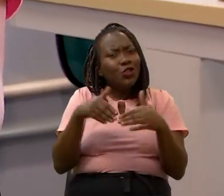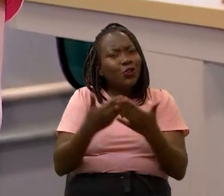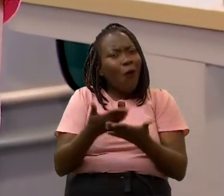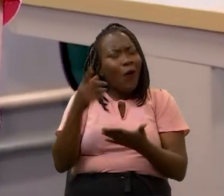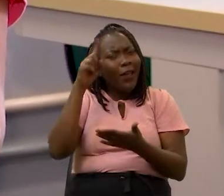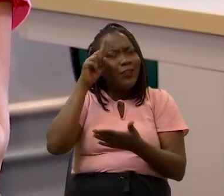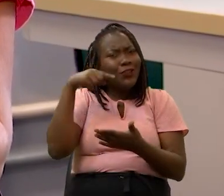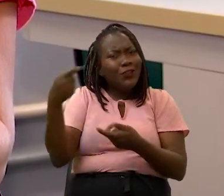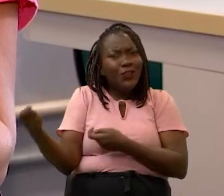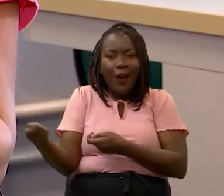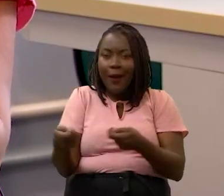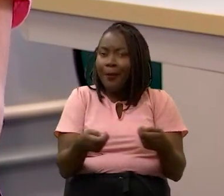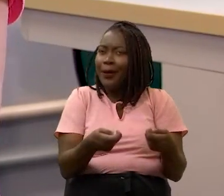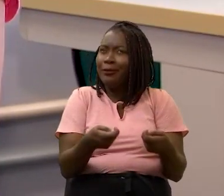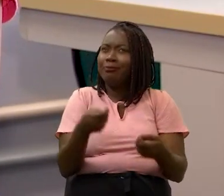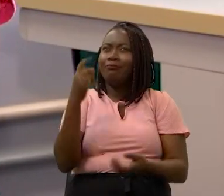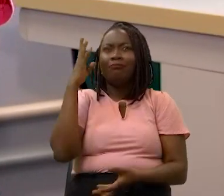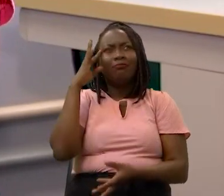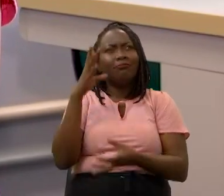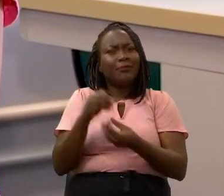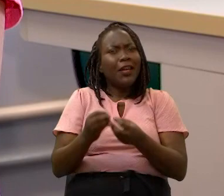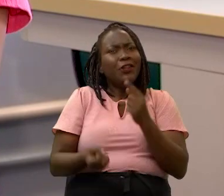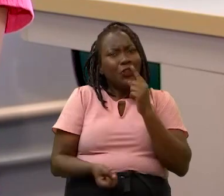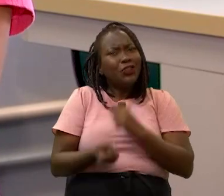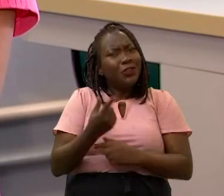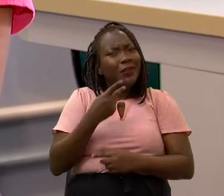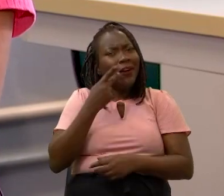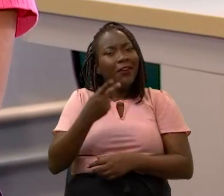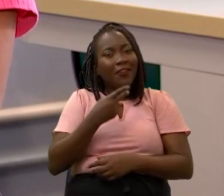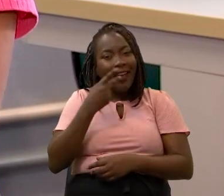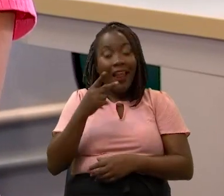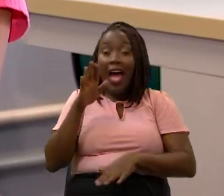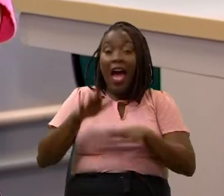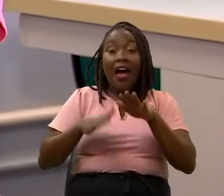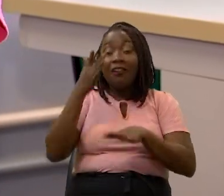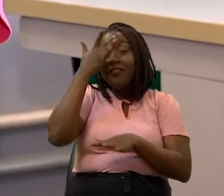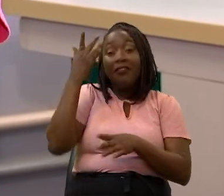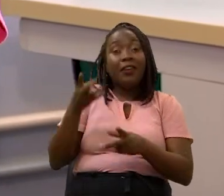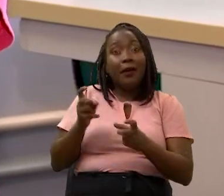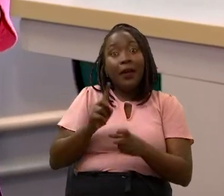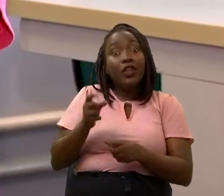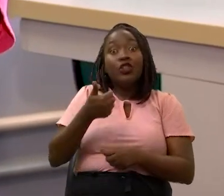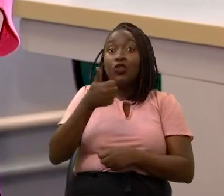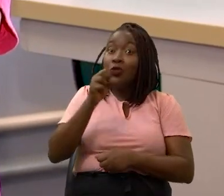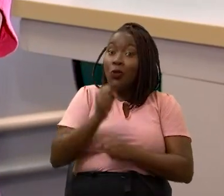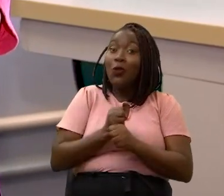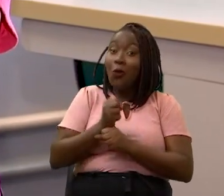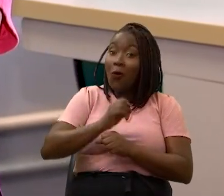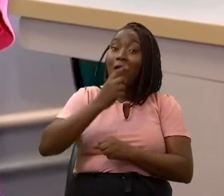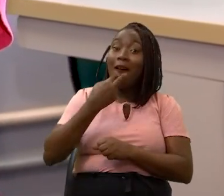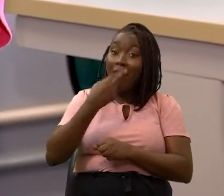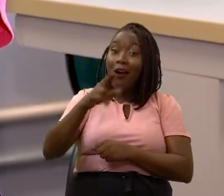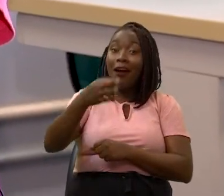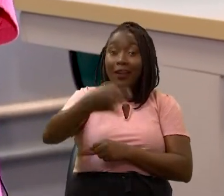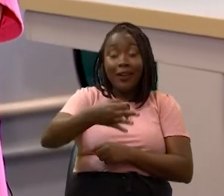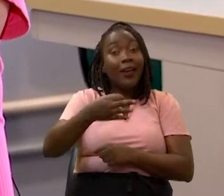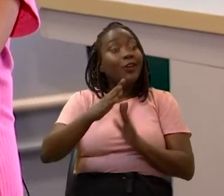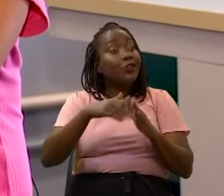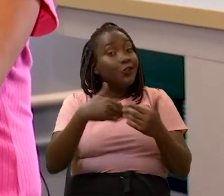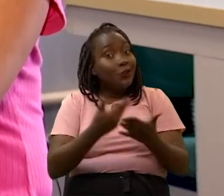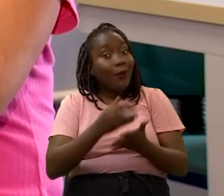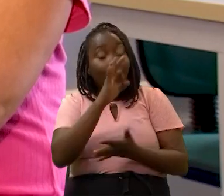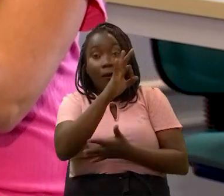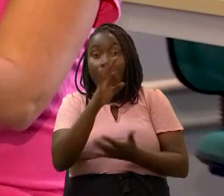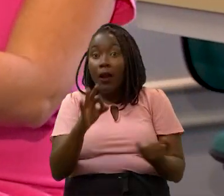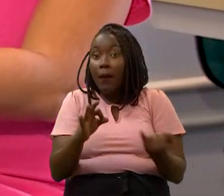escola diariamente, seria um pouco estranho falar que... Às vezes não cai a ficha das pessoas, né? 18 anos, isso mesmo. A escola é uma